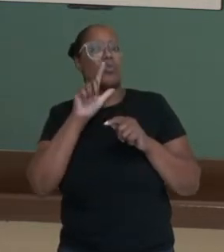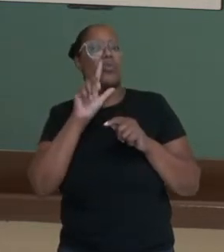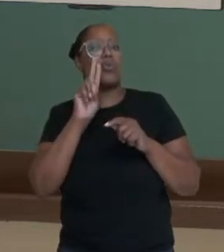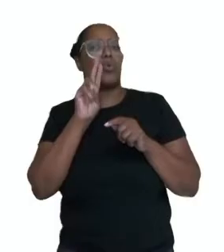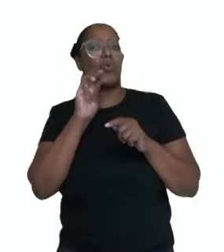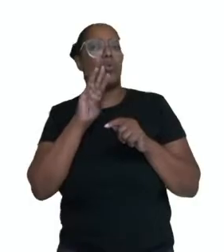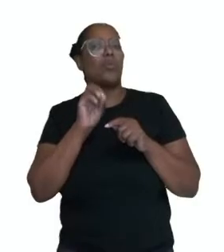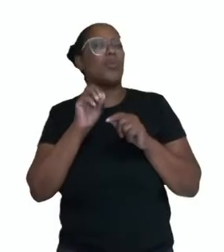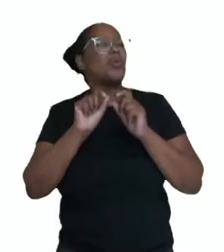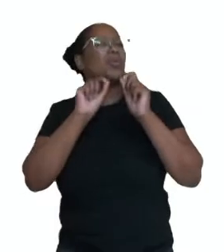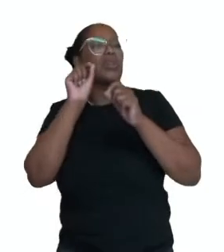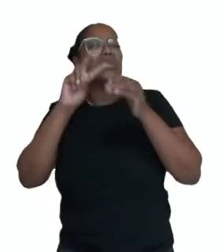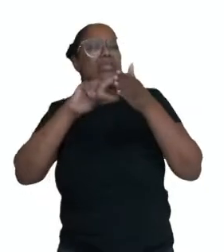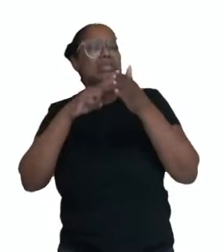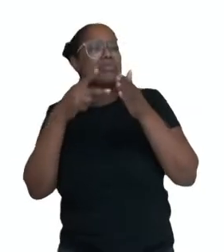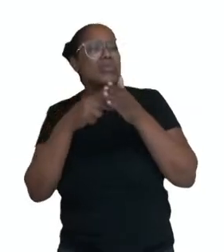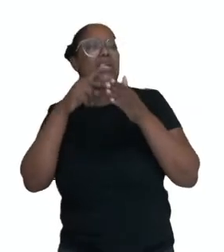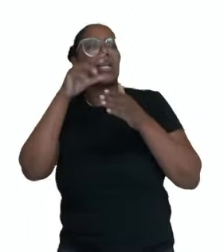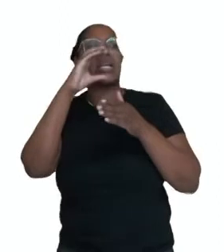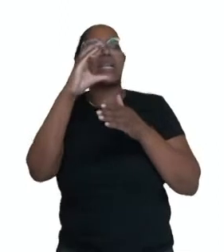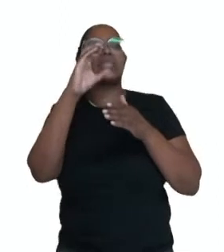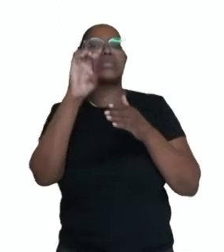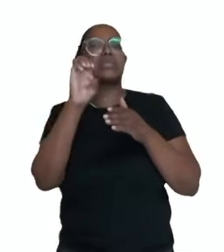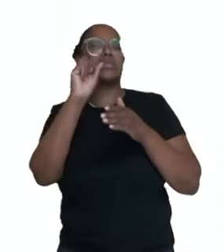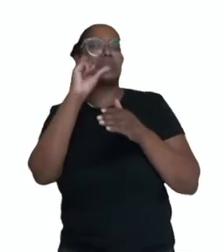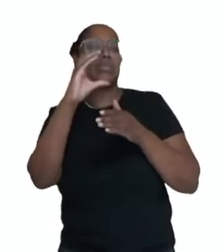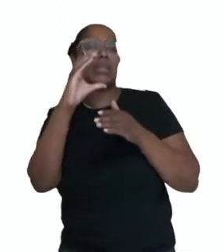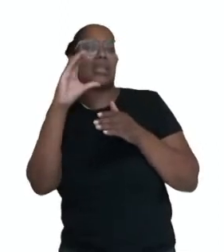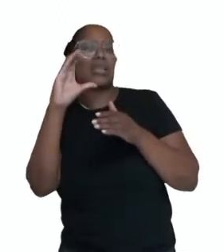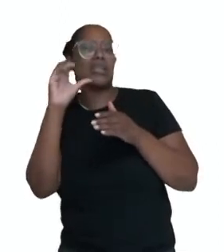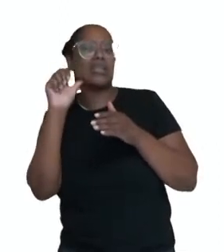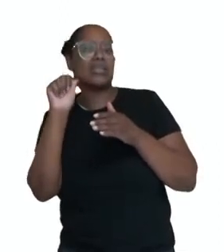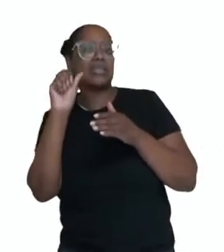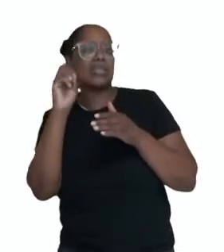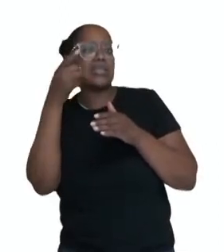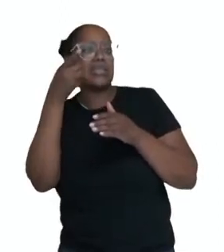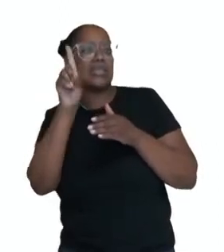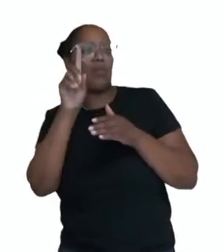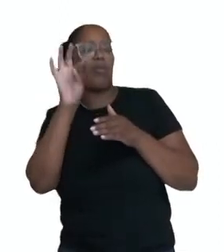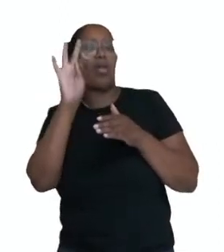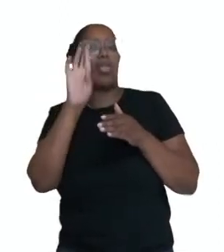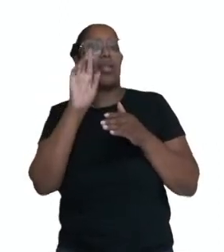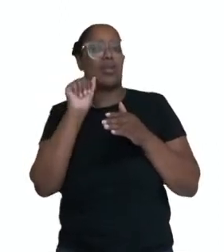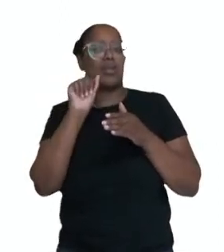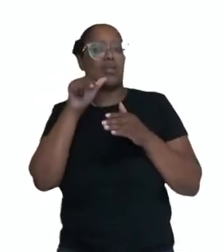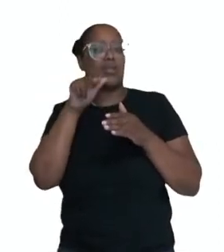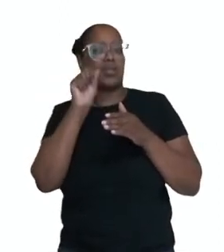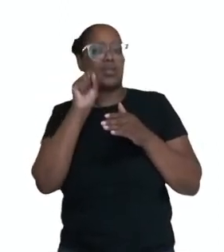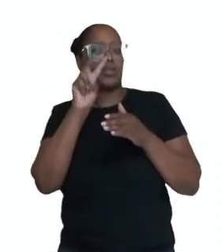uma secção transversal de um cilindro? Significa que eu vou pegar um